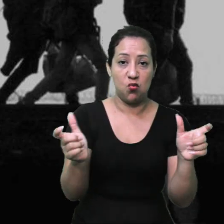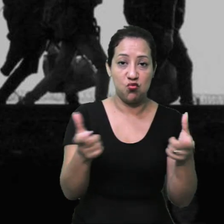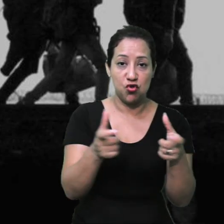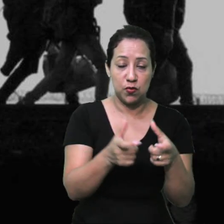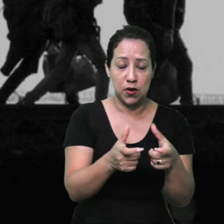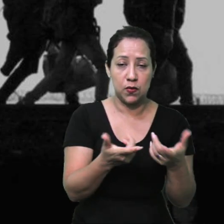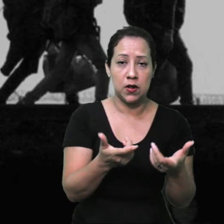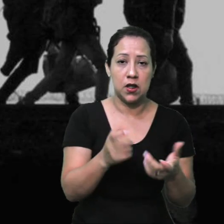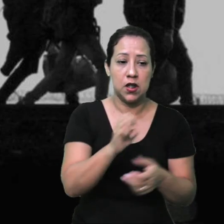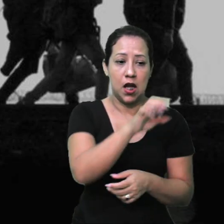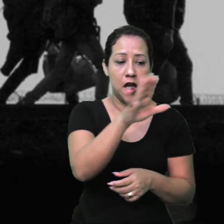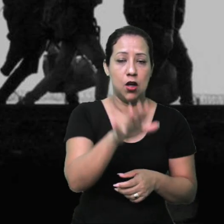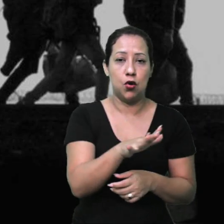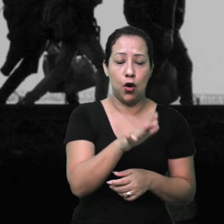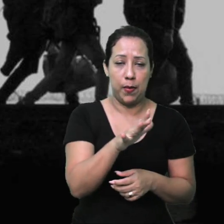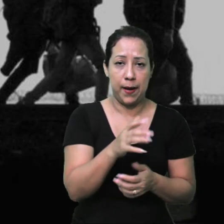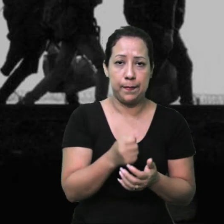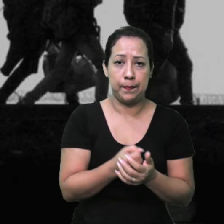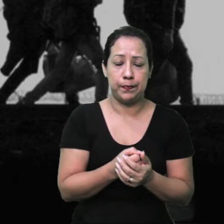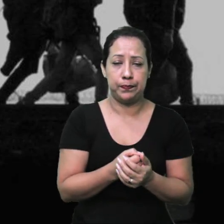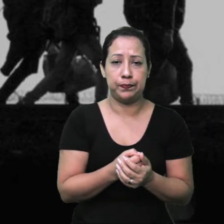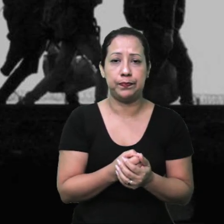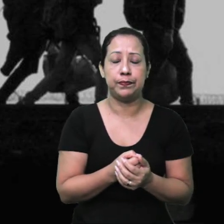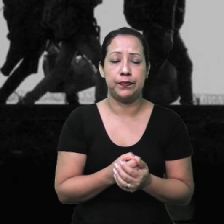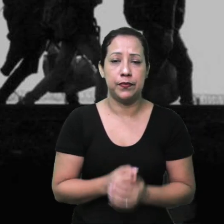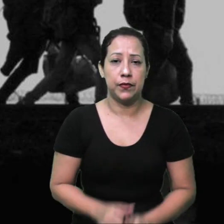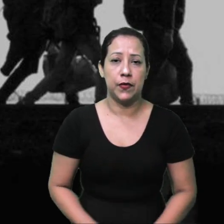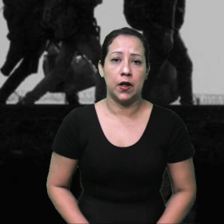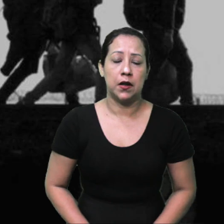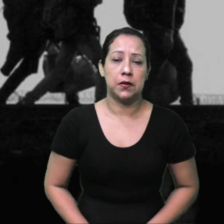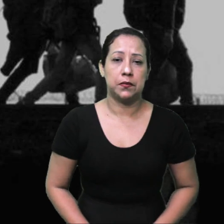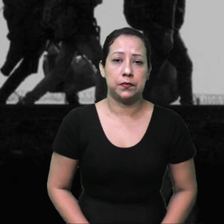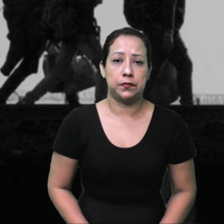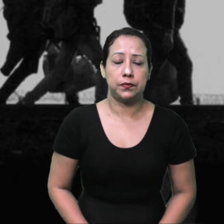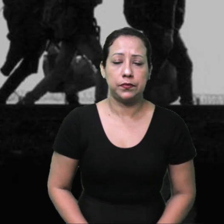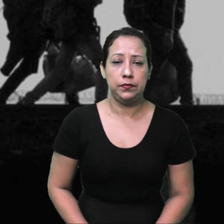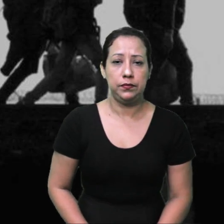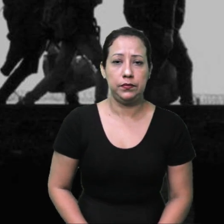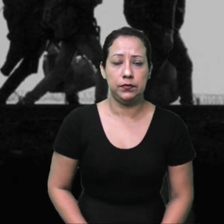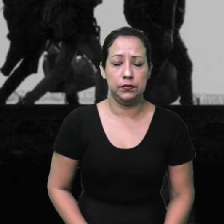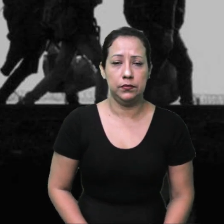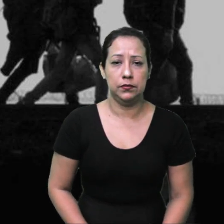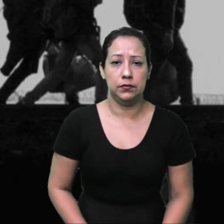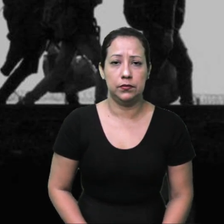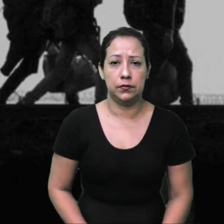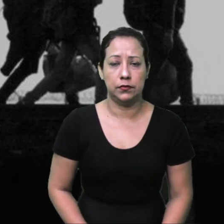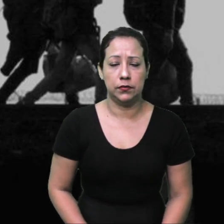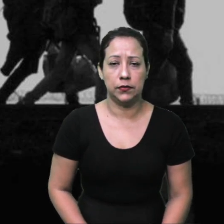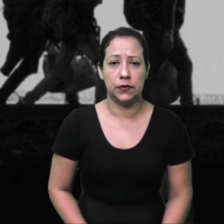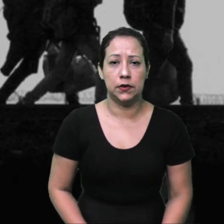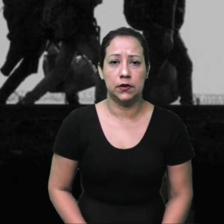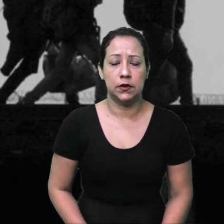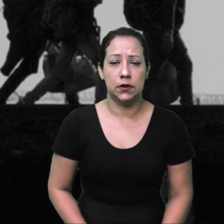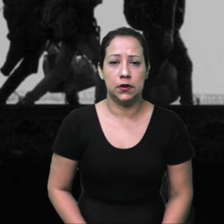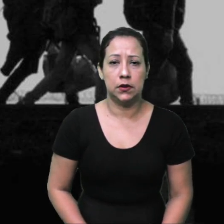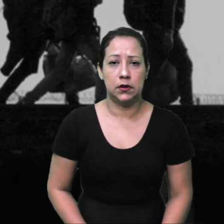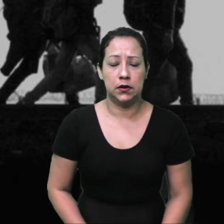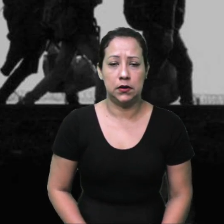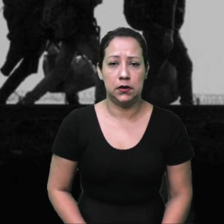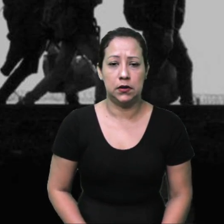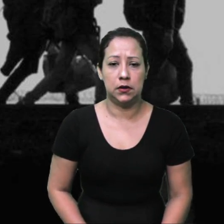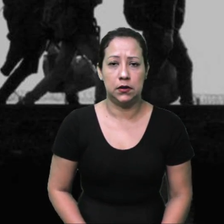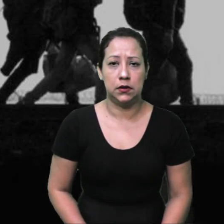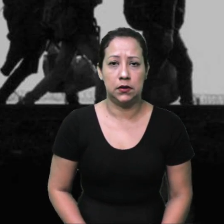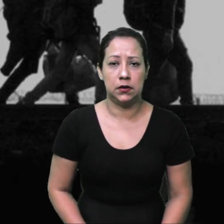Oriental, que era socialista, para a Europa Ocidental, que era